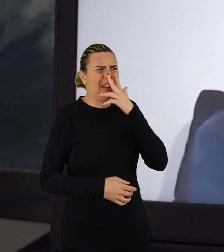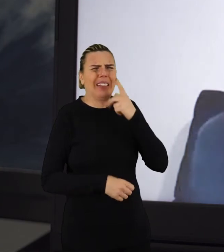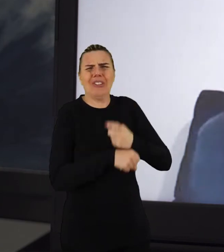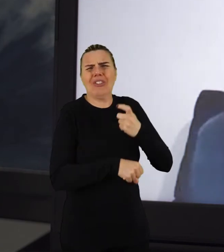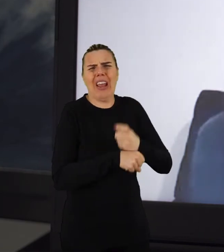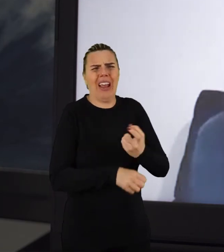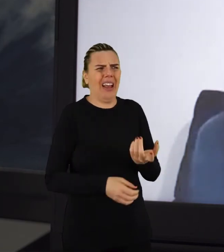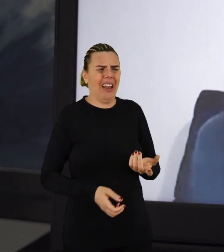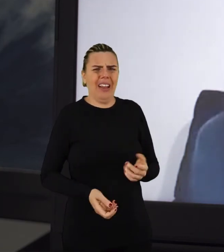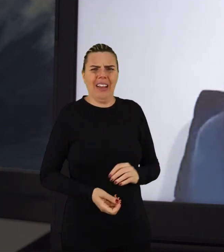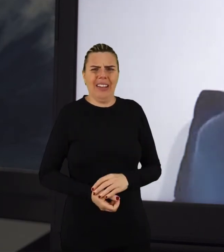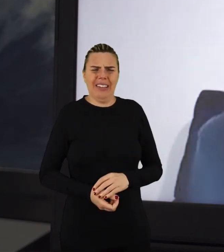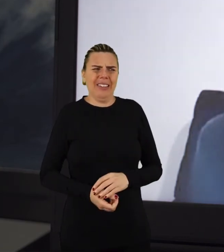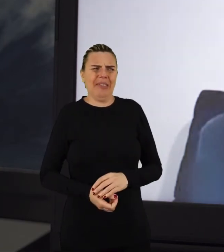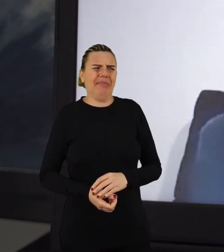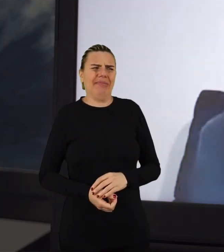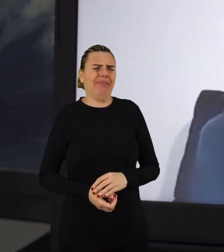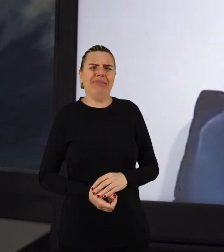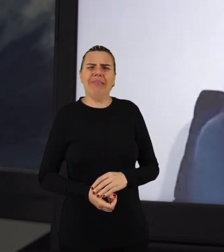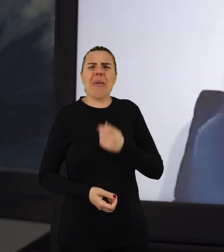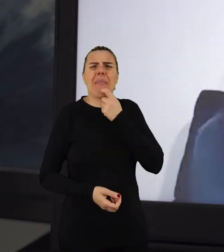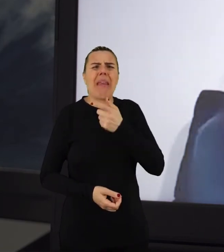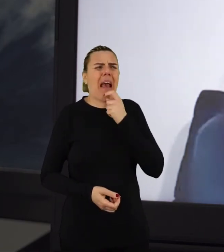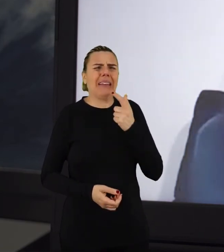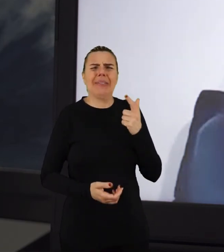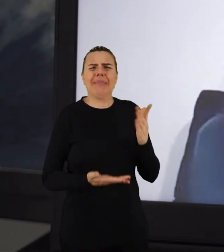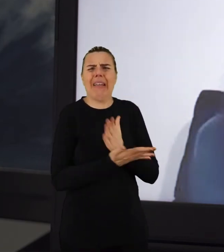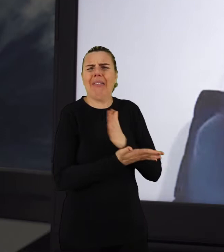chatos e as piadas eram muito sem graça. E